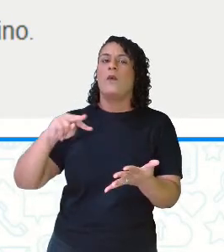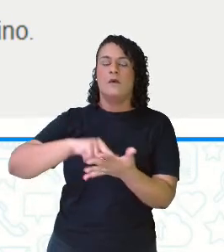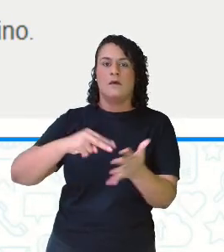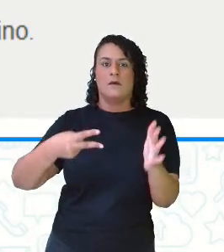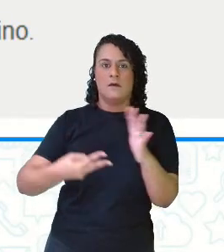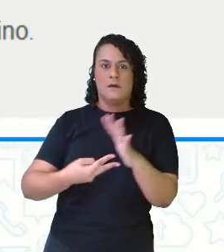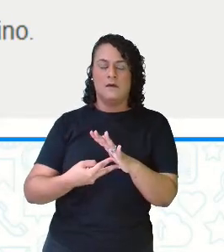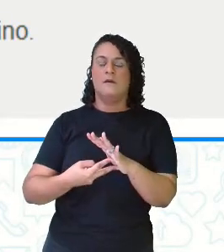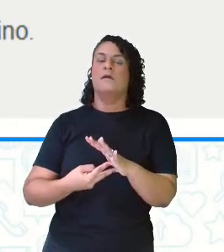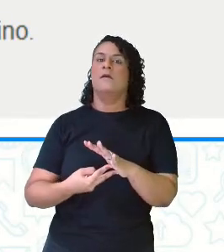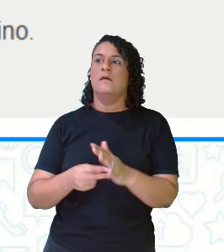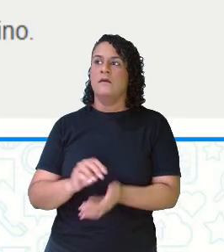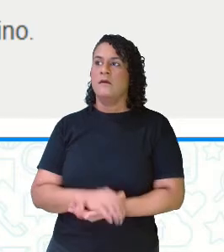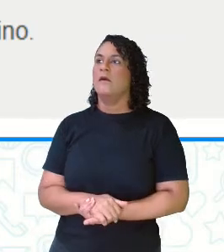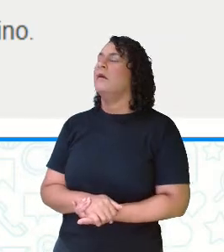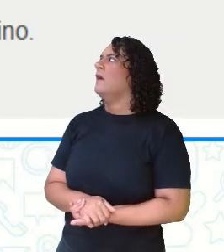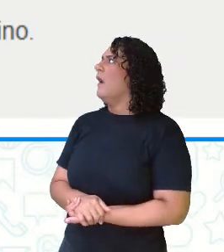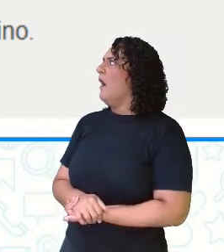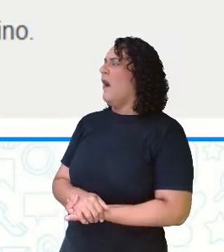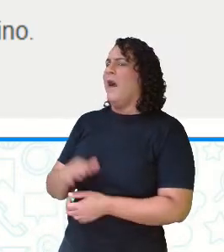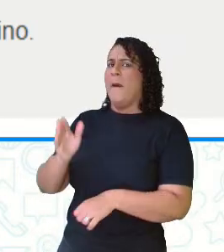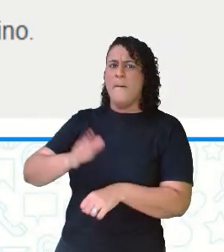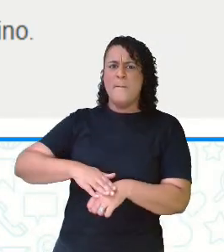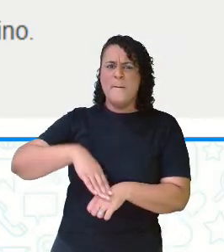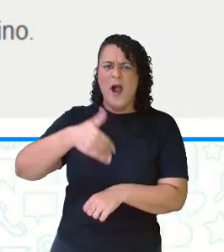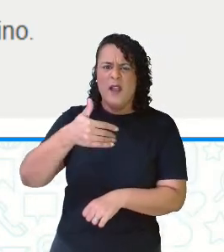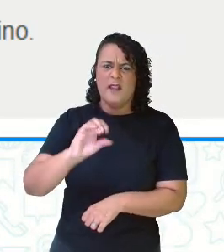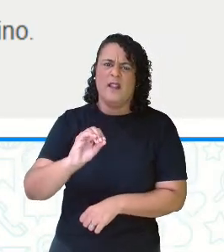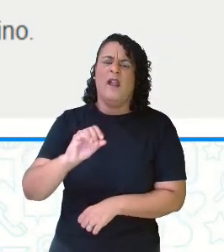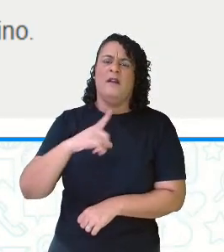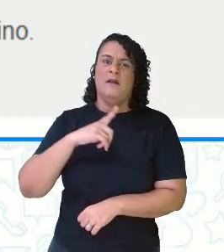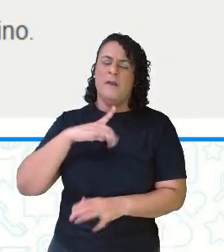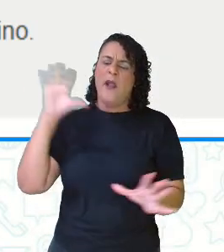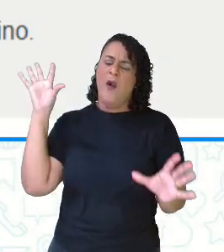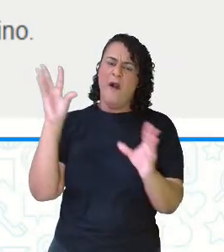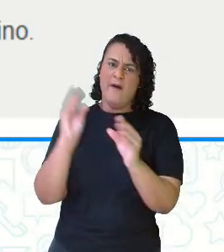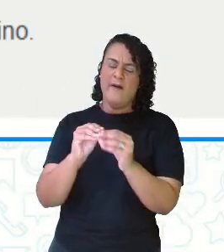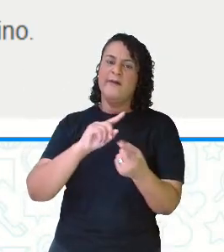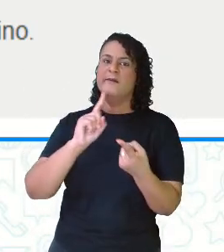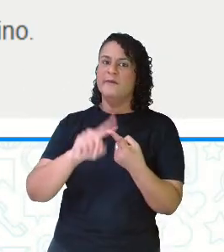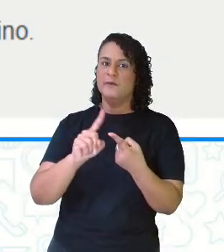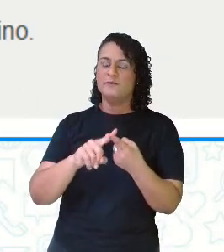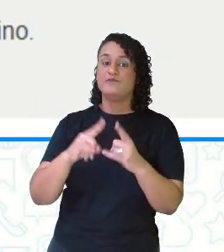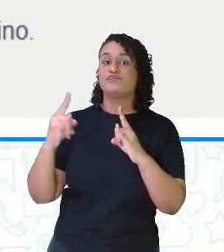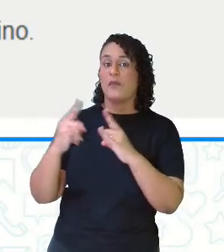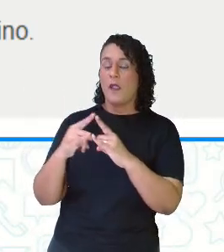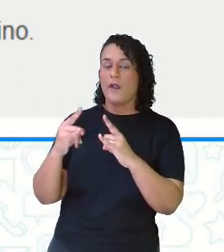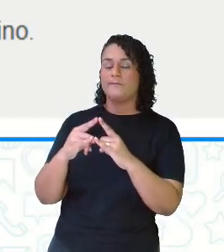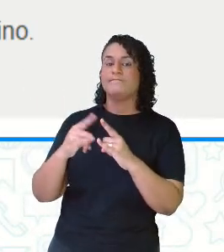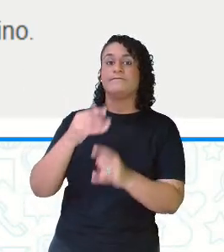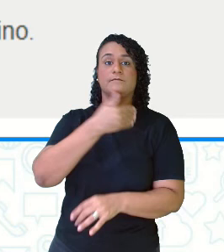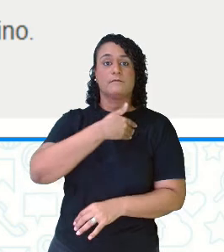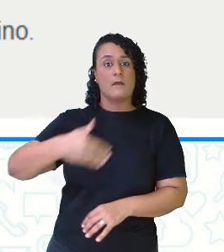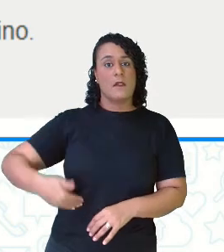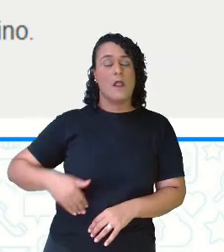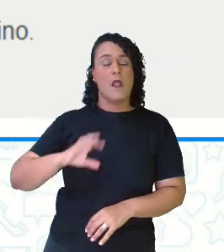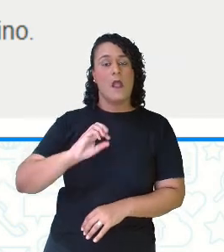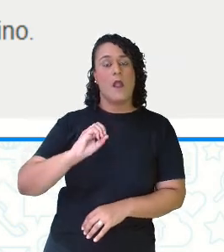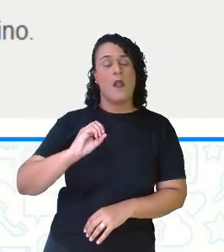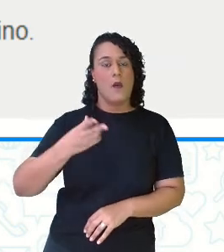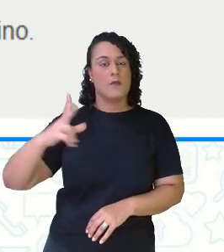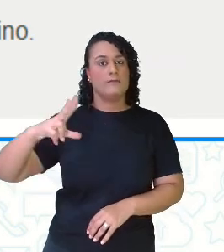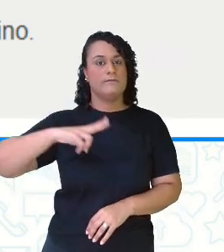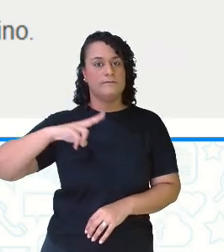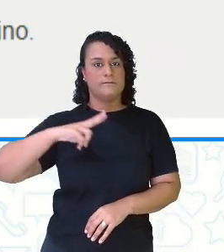de escola, que eu cortei porque tinham mais de 10. E olha só. Primeiro, instituição pública ou privada que tem por